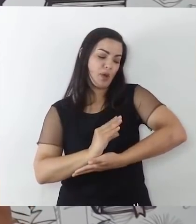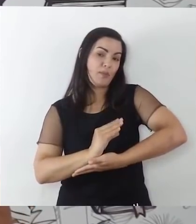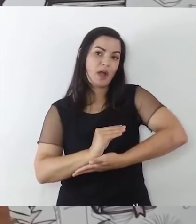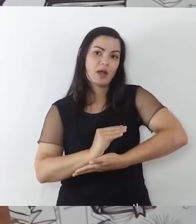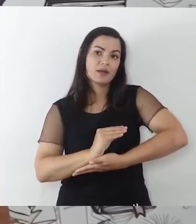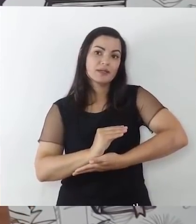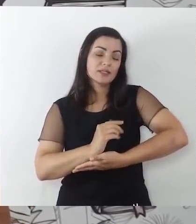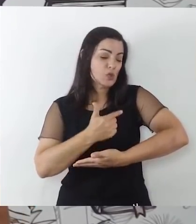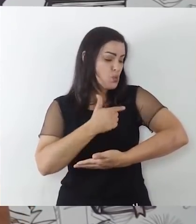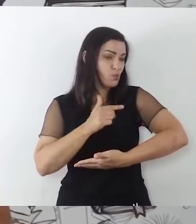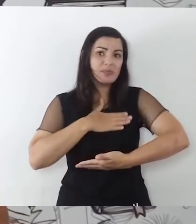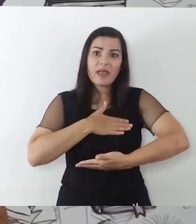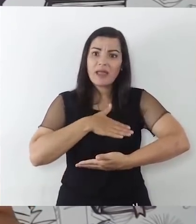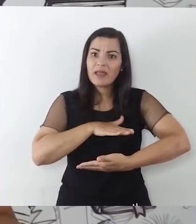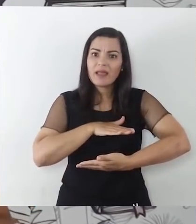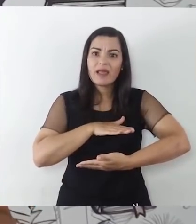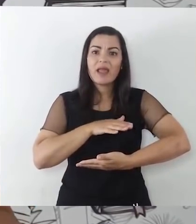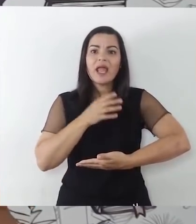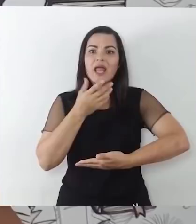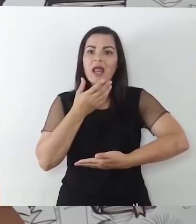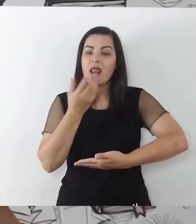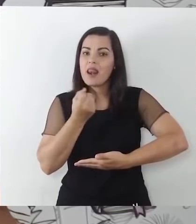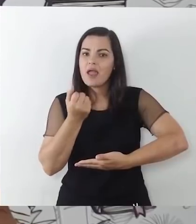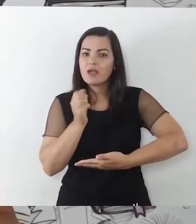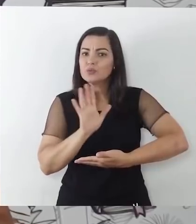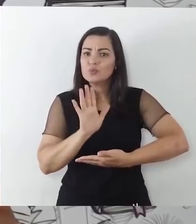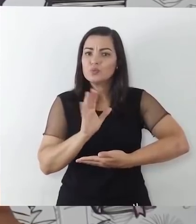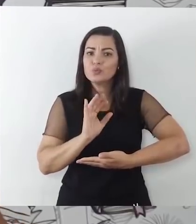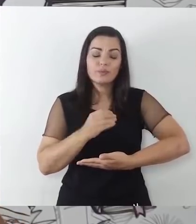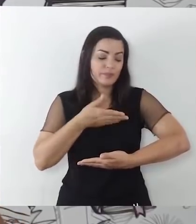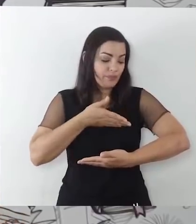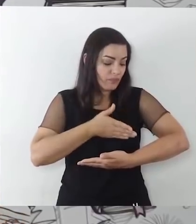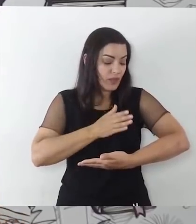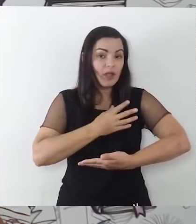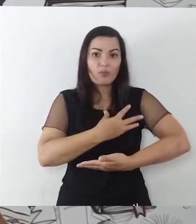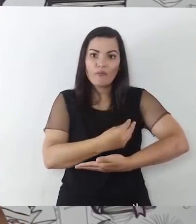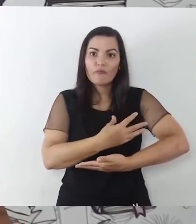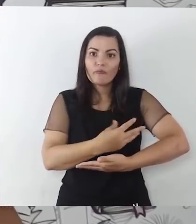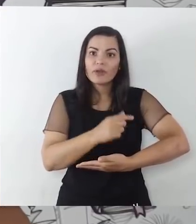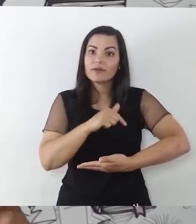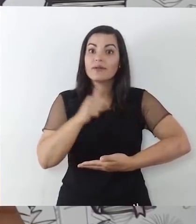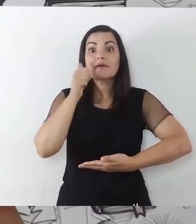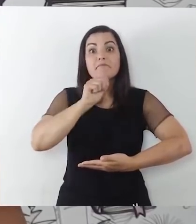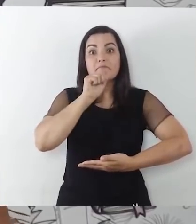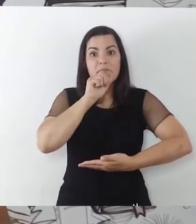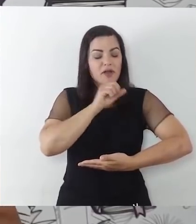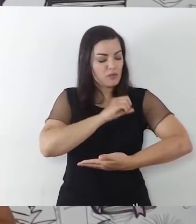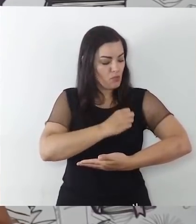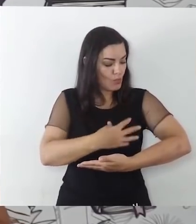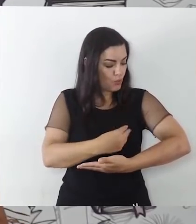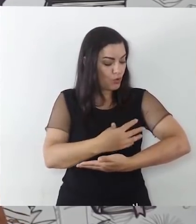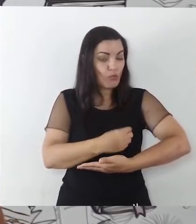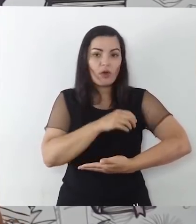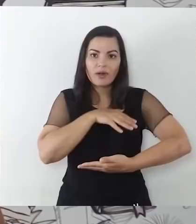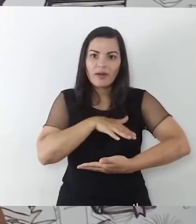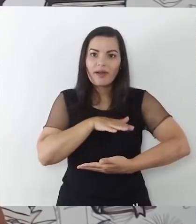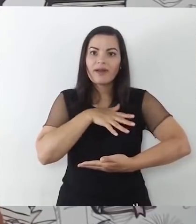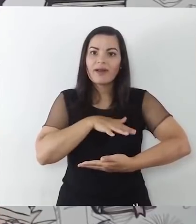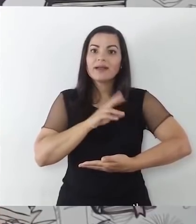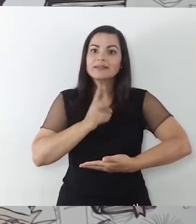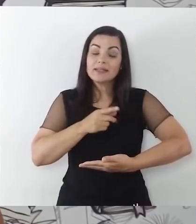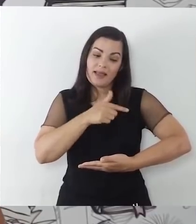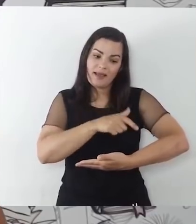uma desidratação é tão importante. E o soro caseiro é uma medida eficaz para